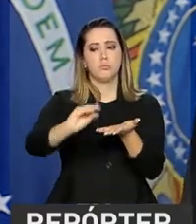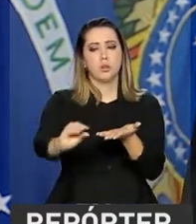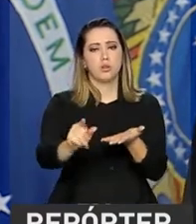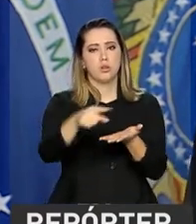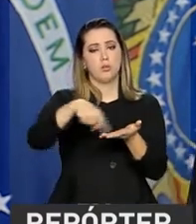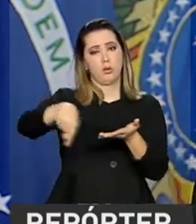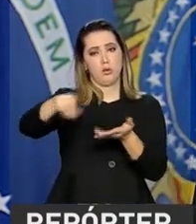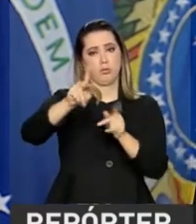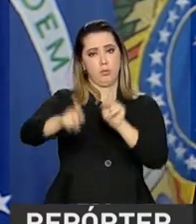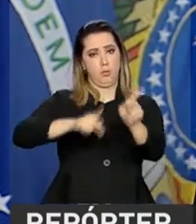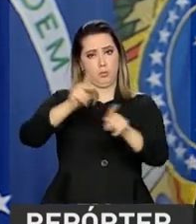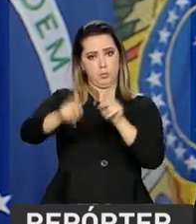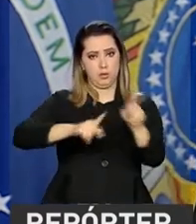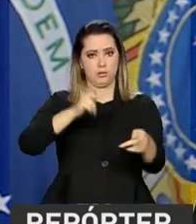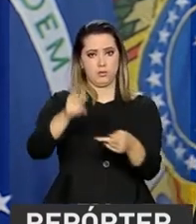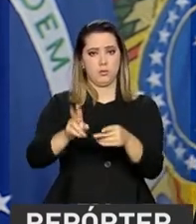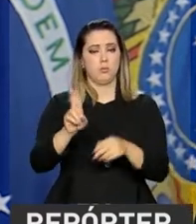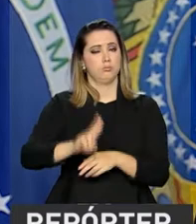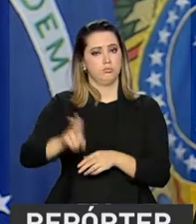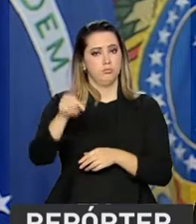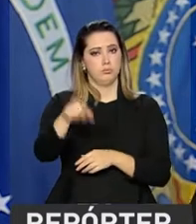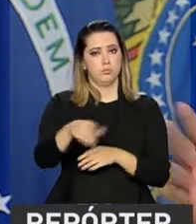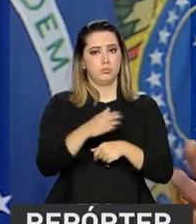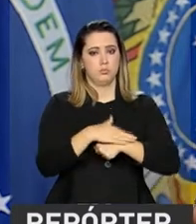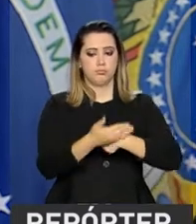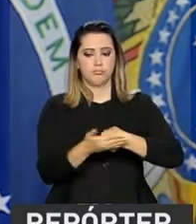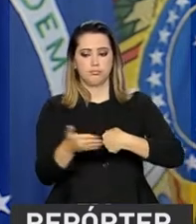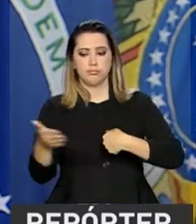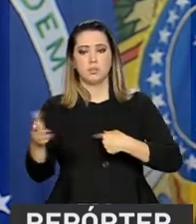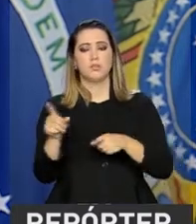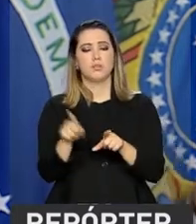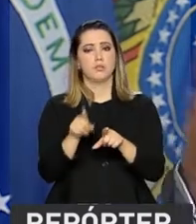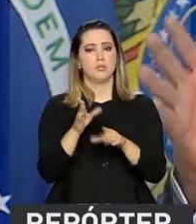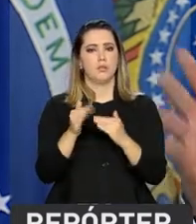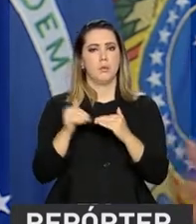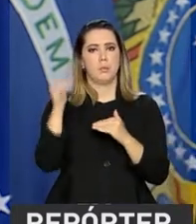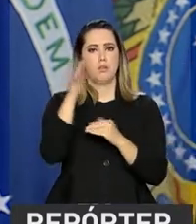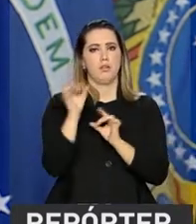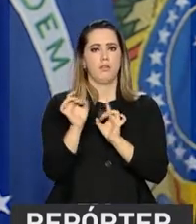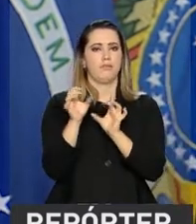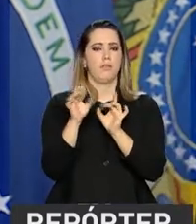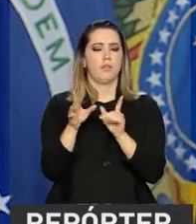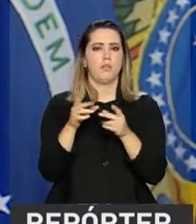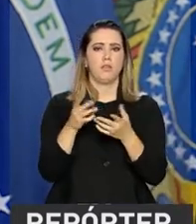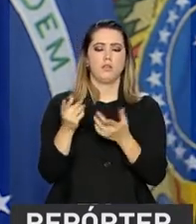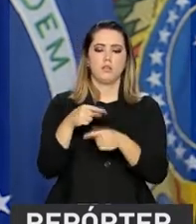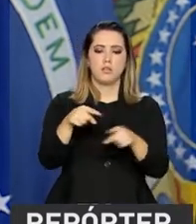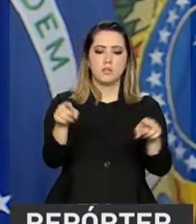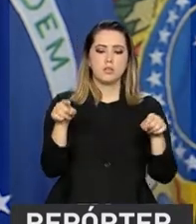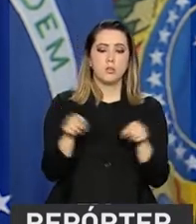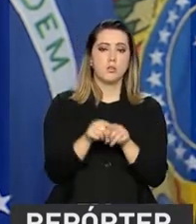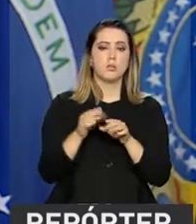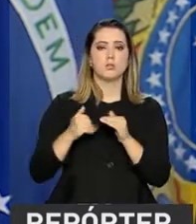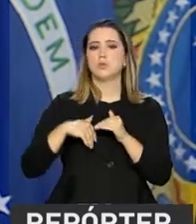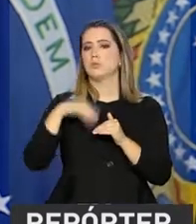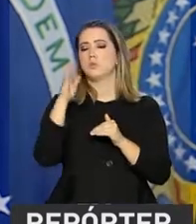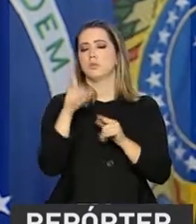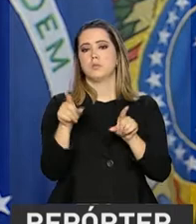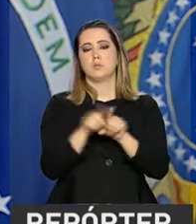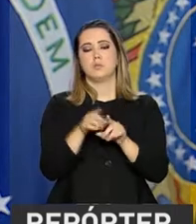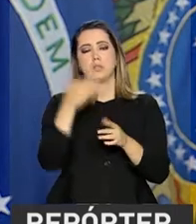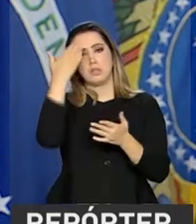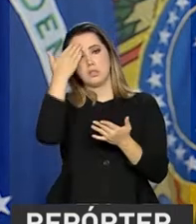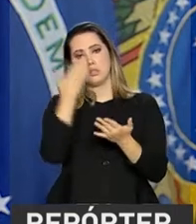economia neste período não foi sem razão que aumentar as vendas do varejo que se aumentou também o otimismo nas